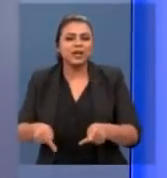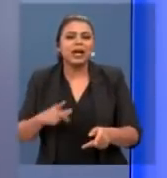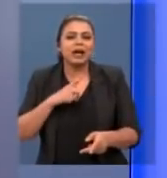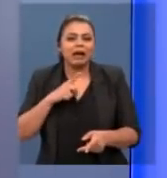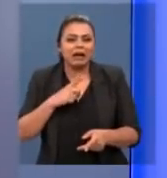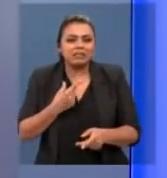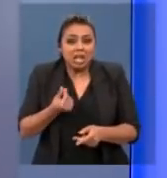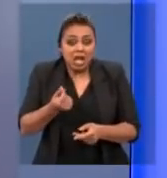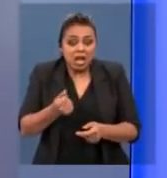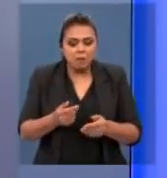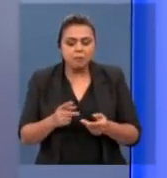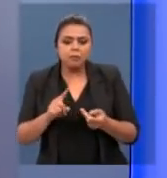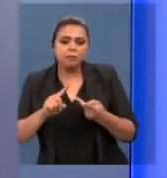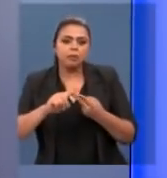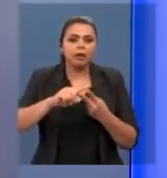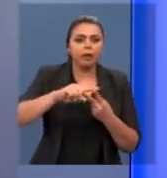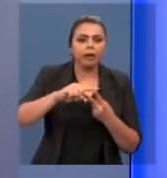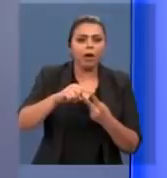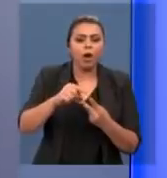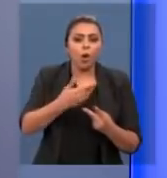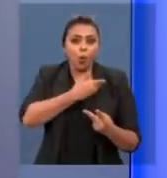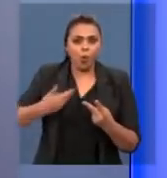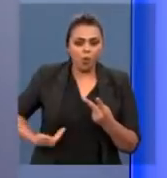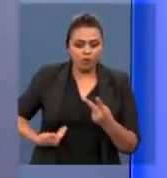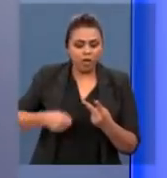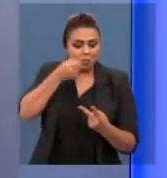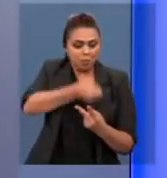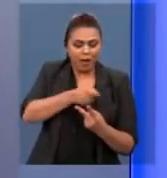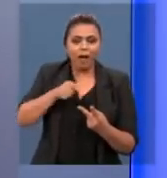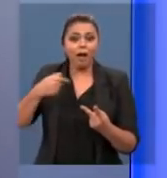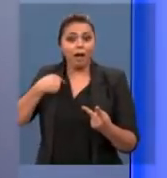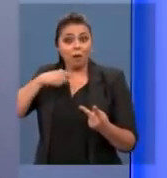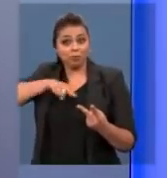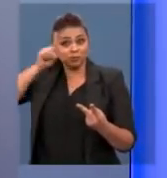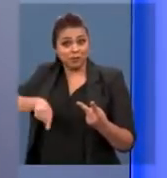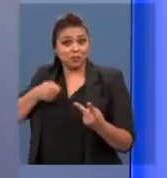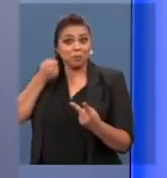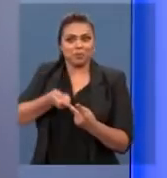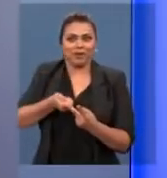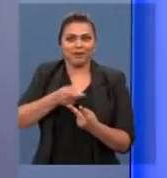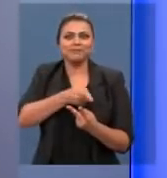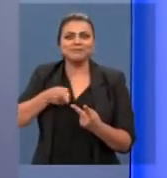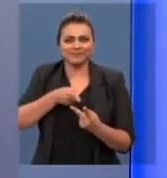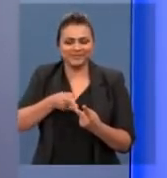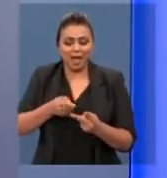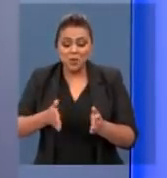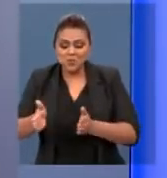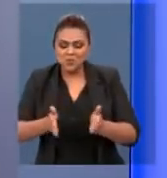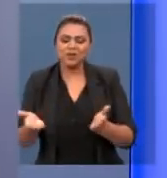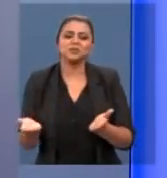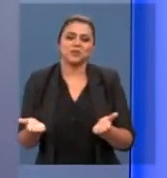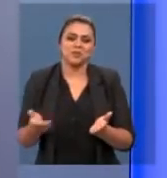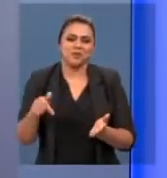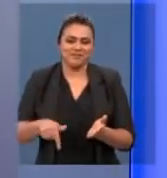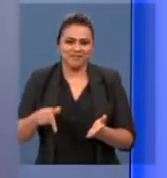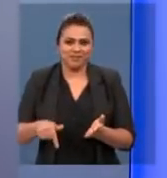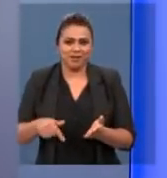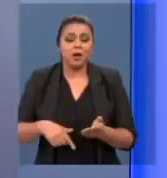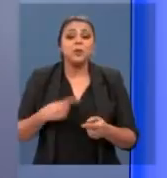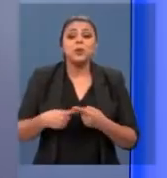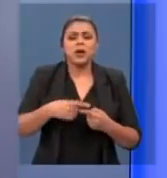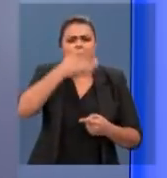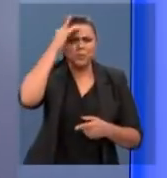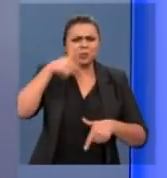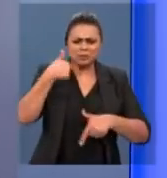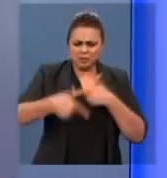presidência dele é isso aí tem que ser separado para se tratar da questão do gasto específico para aquele período anterior essas pessoas trabalharão